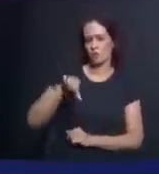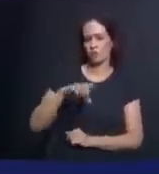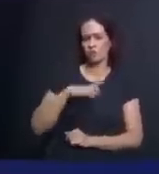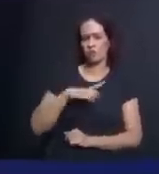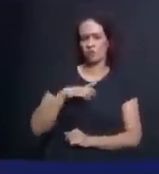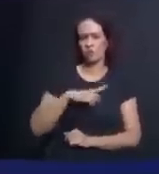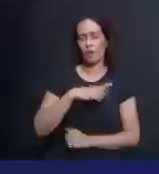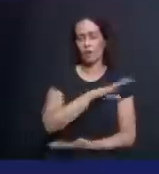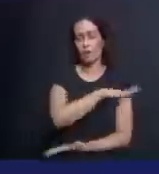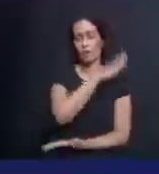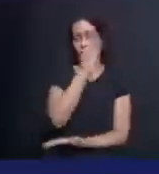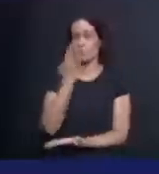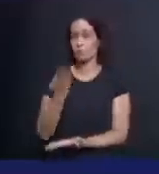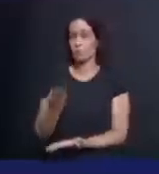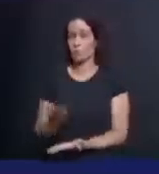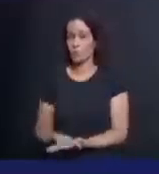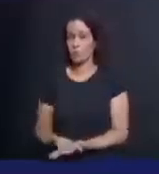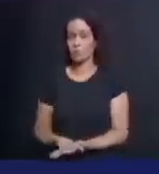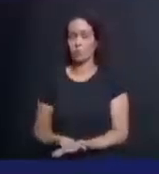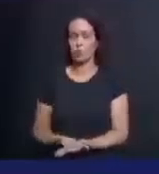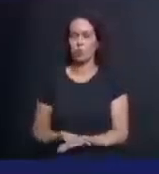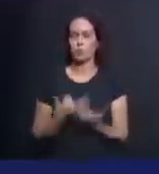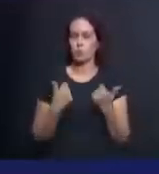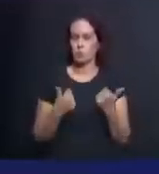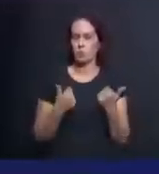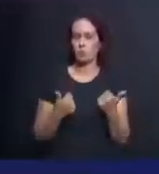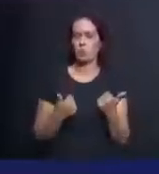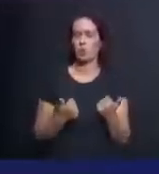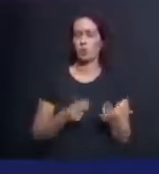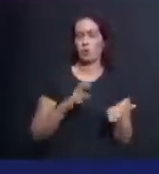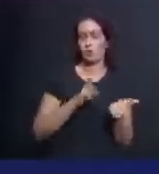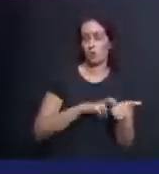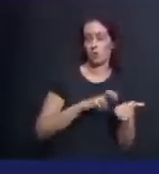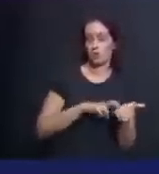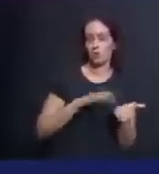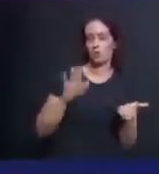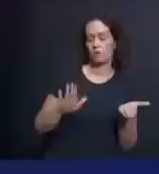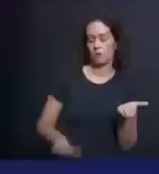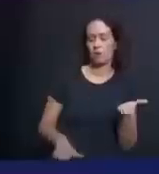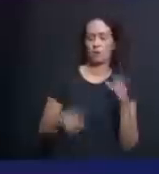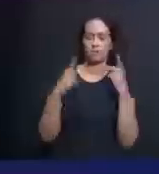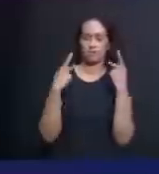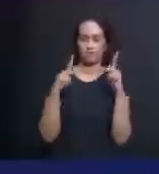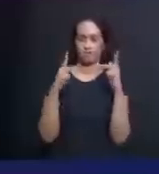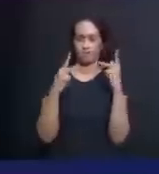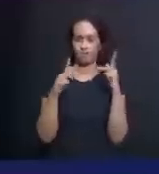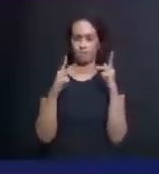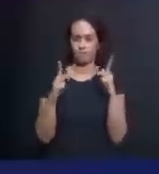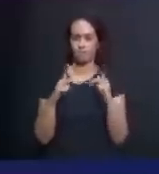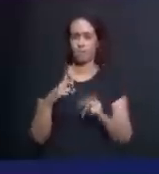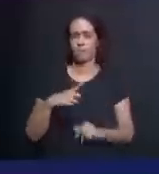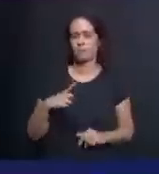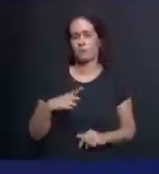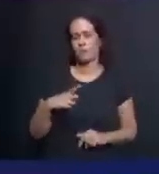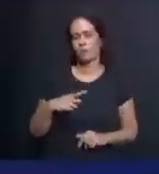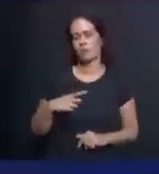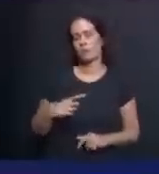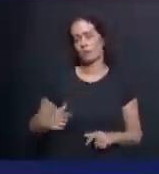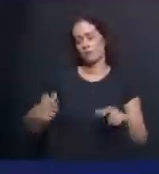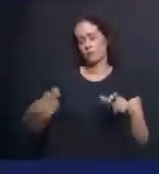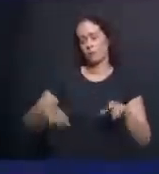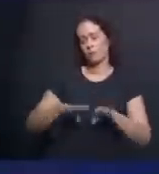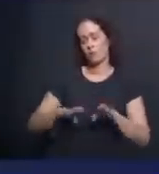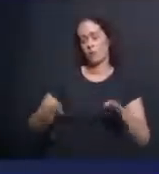amanhã. Nós vamos ter, na parte da manhã e da tarde, pregações. Nós vamos ter uma mesa redonda com temas